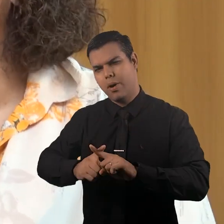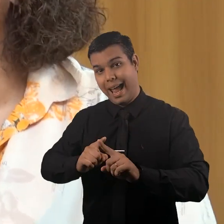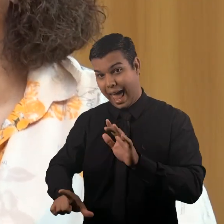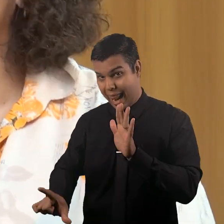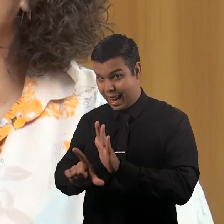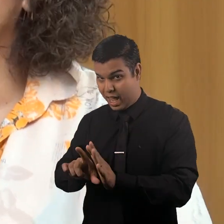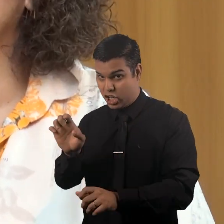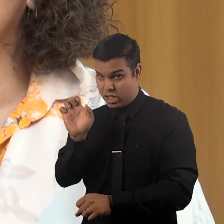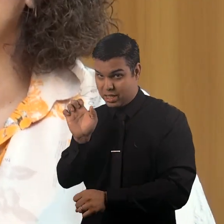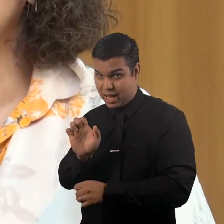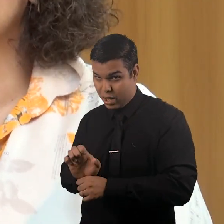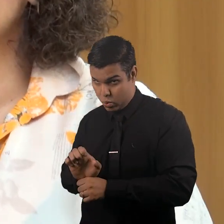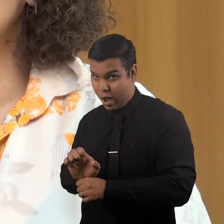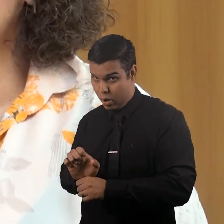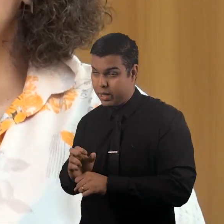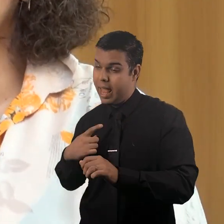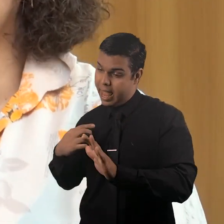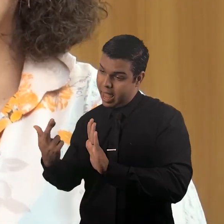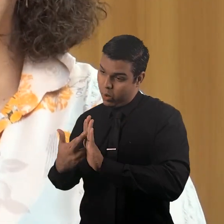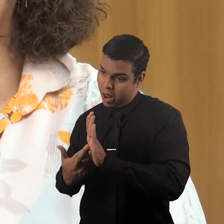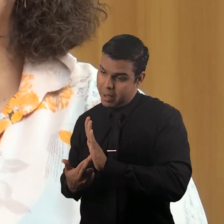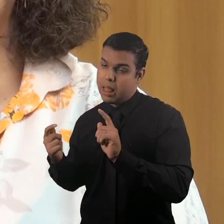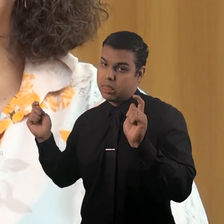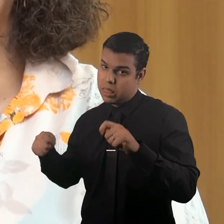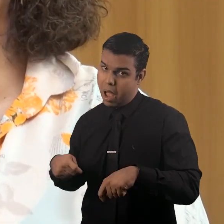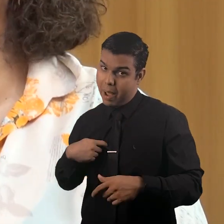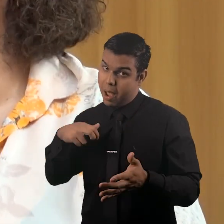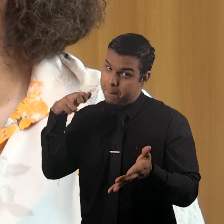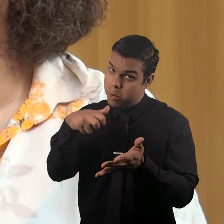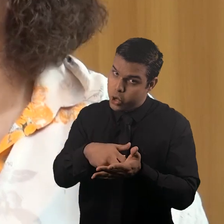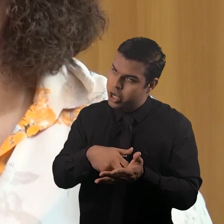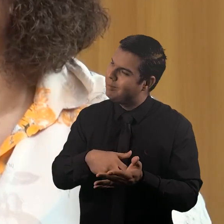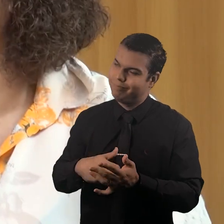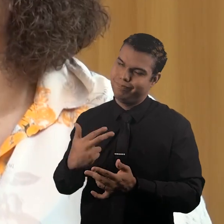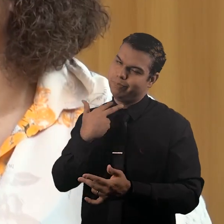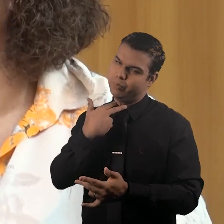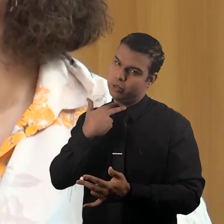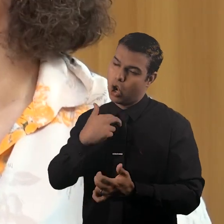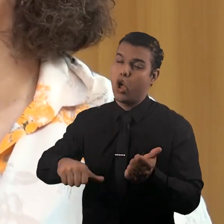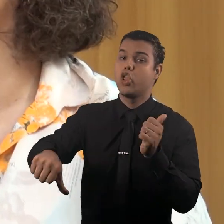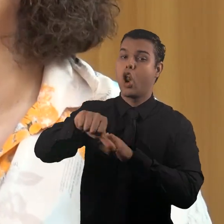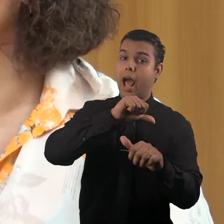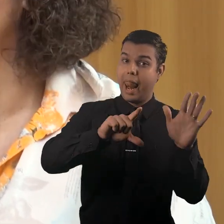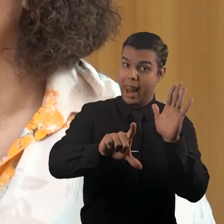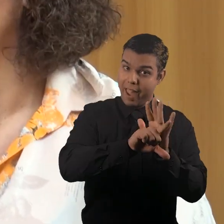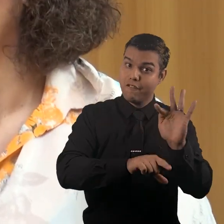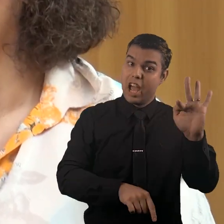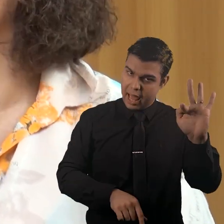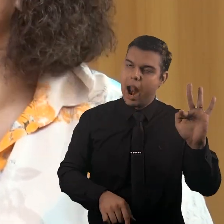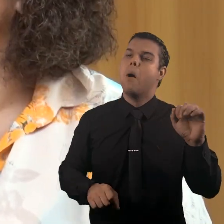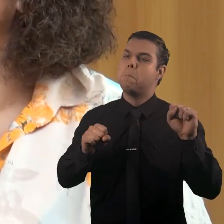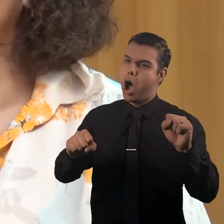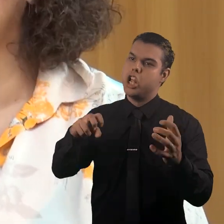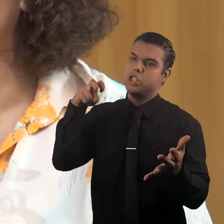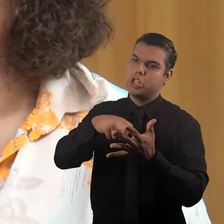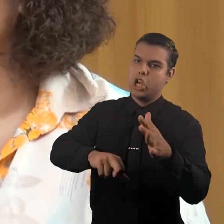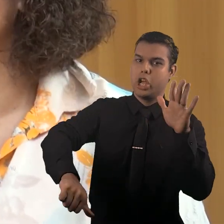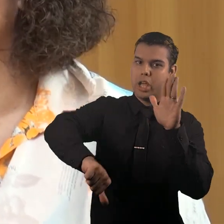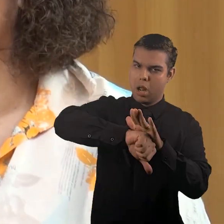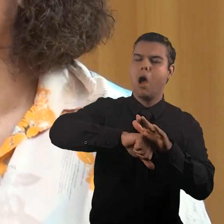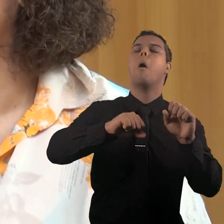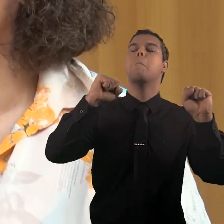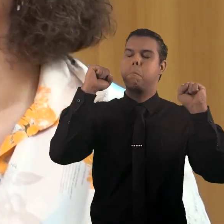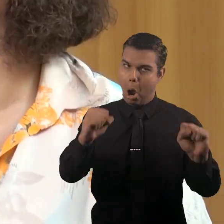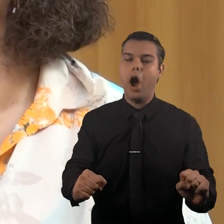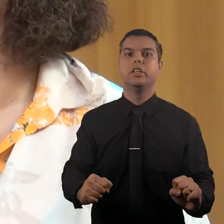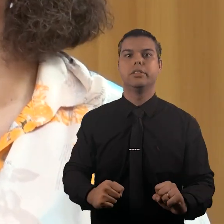punir, né? Ela tem a competência de regulamentar. Mas é na lei federal que a gente pode punir as pessoas e